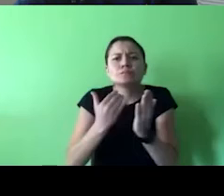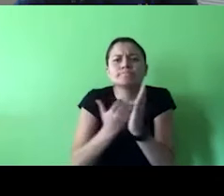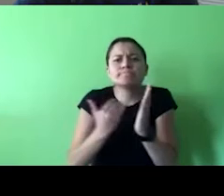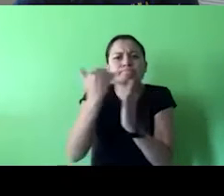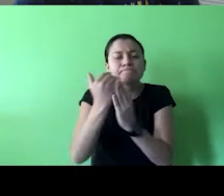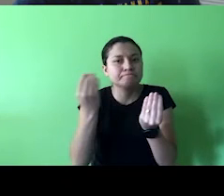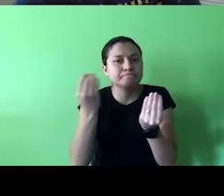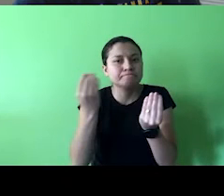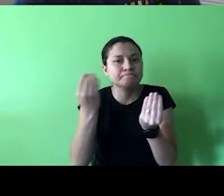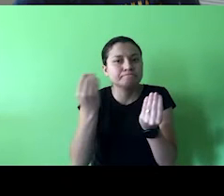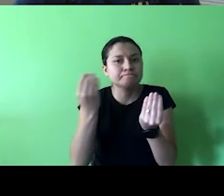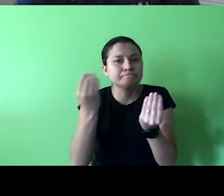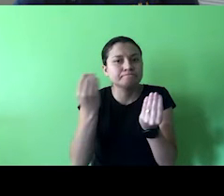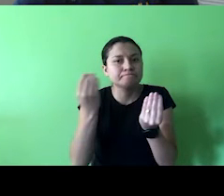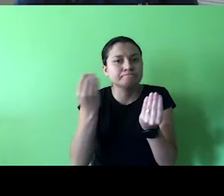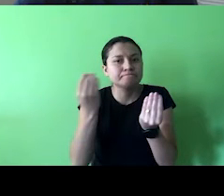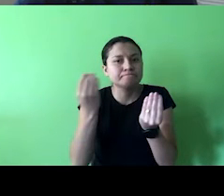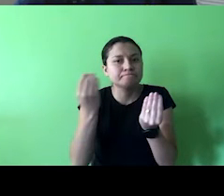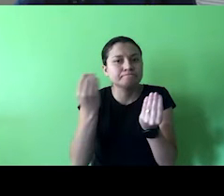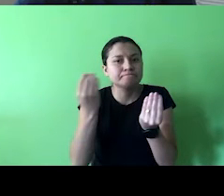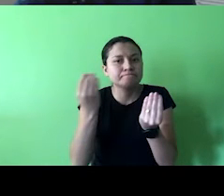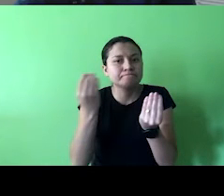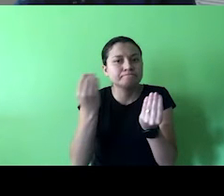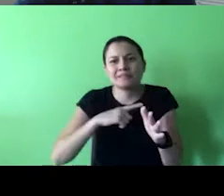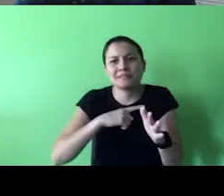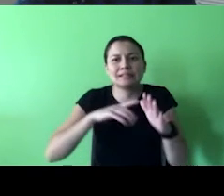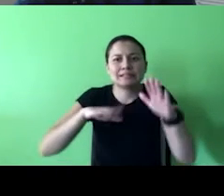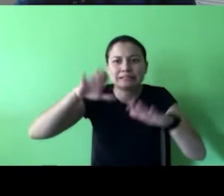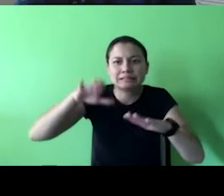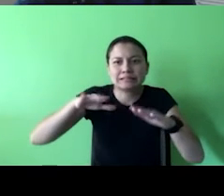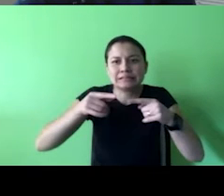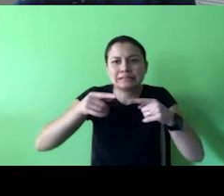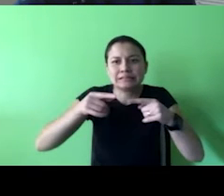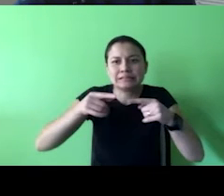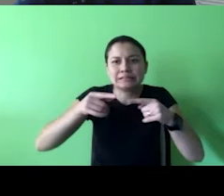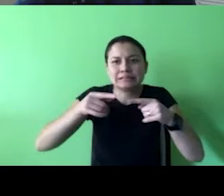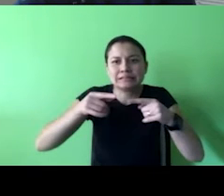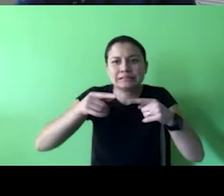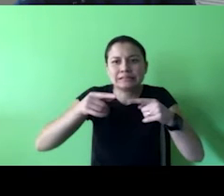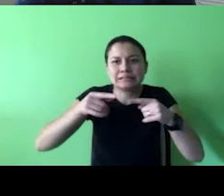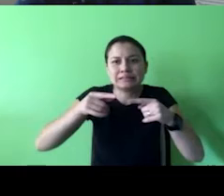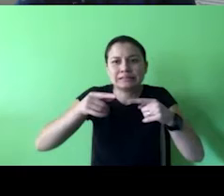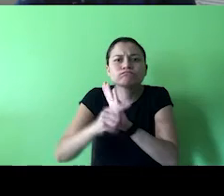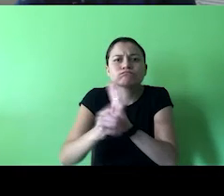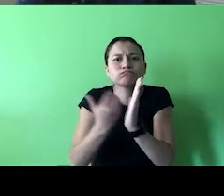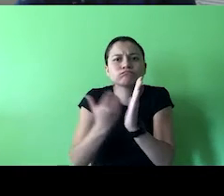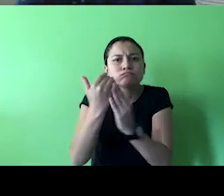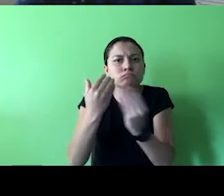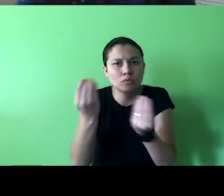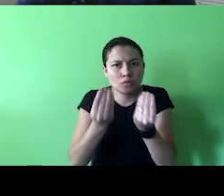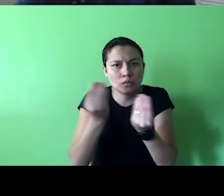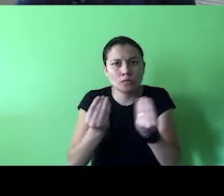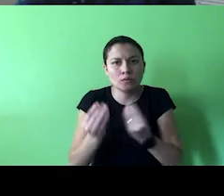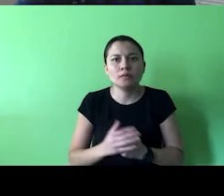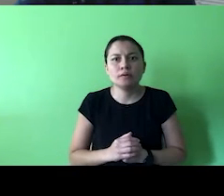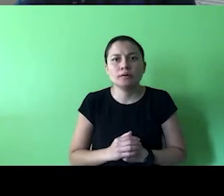muita coisa, mas ainda está um tanto desconexo, a gente precisa conectar essas coisas e se aprofundar. E a resposta para isso é